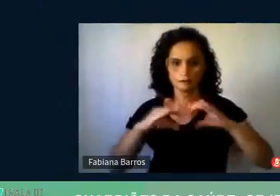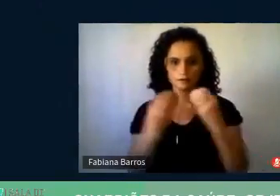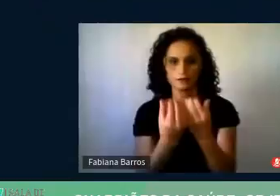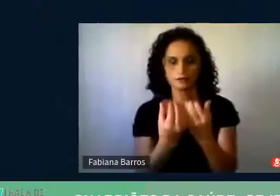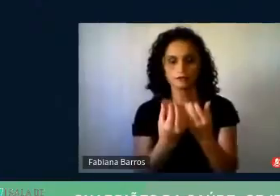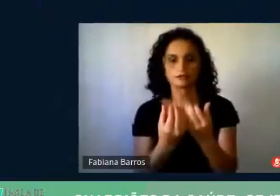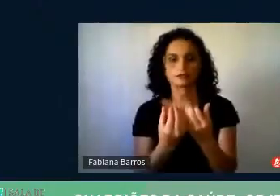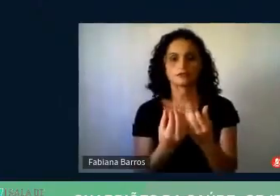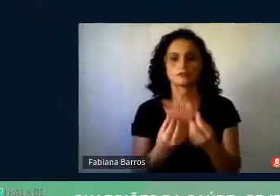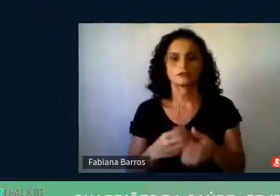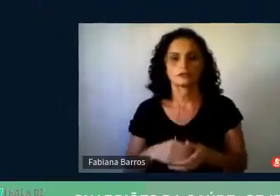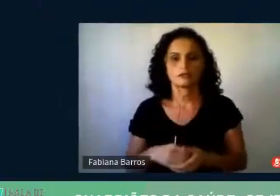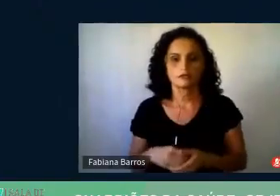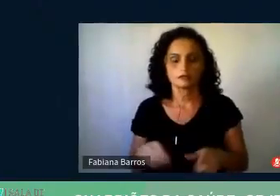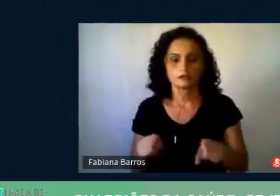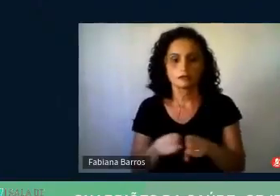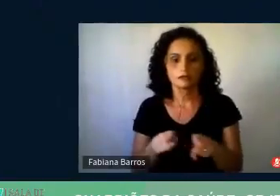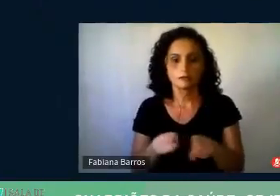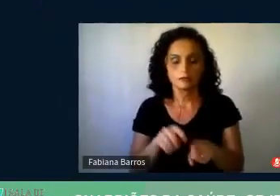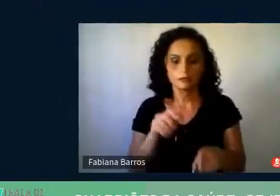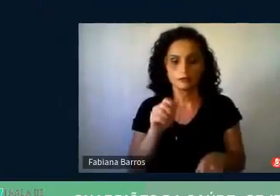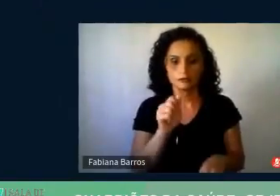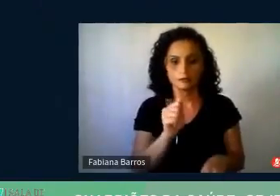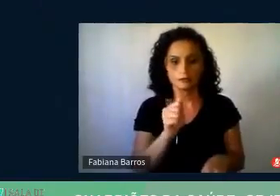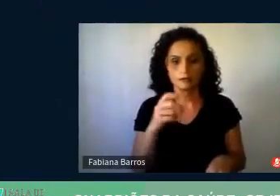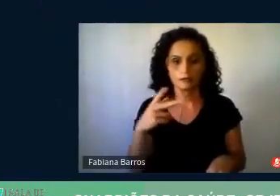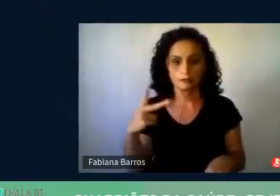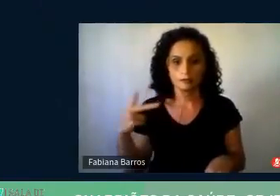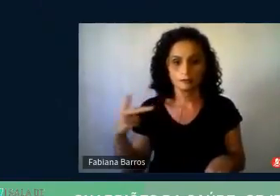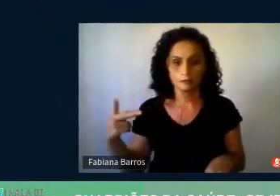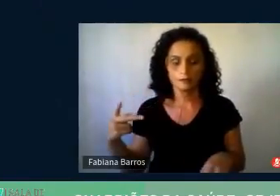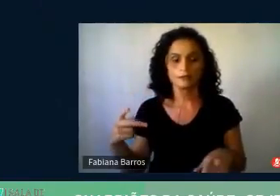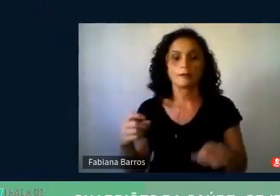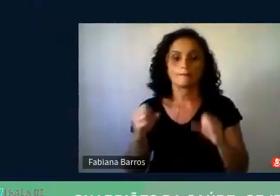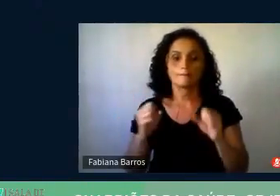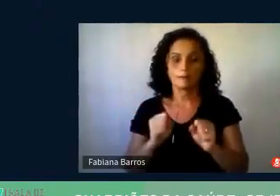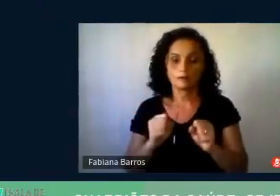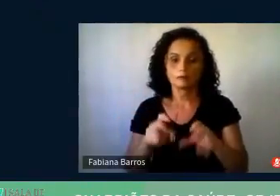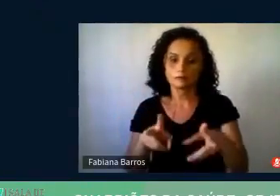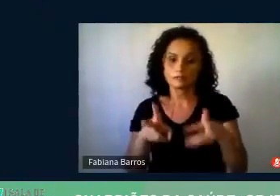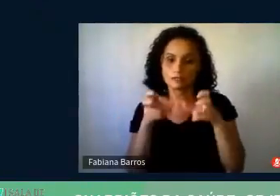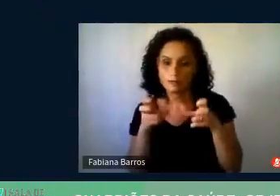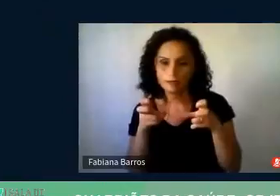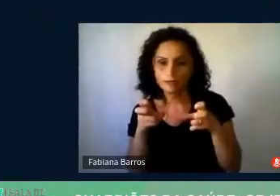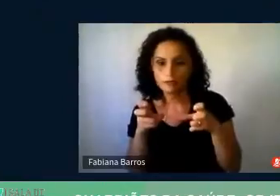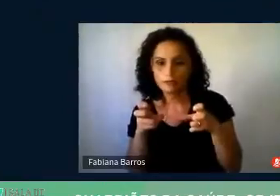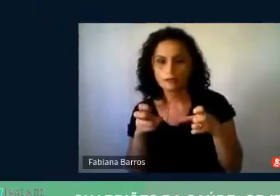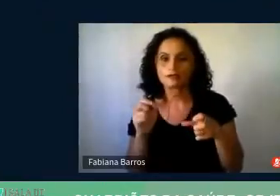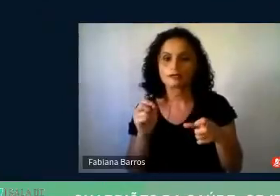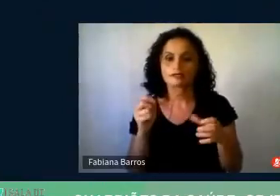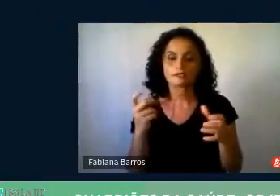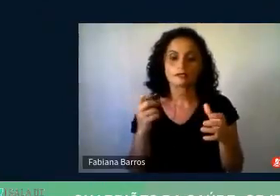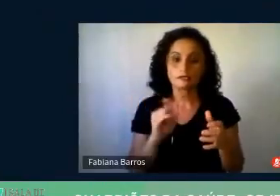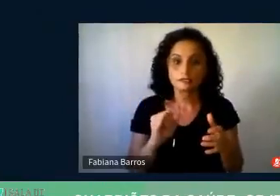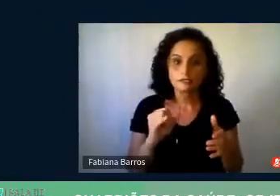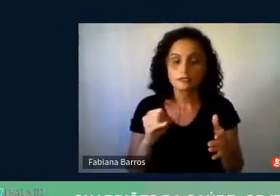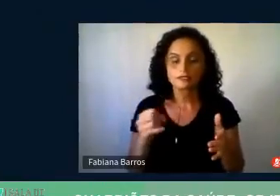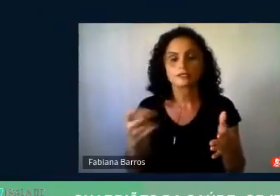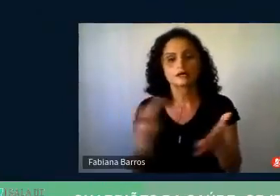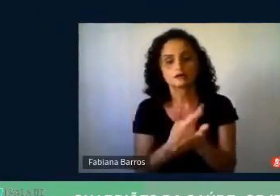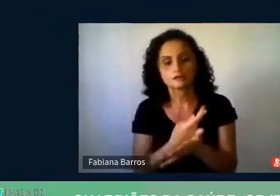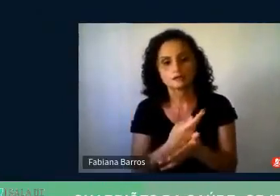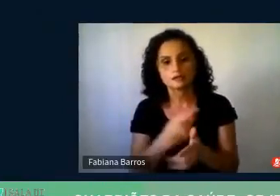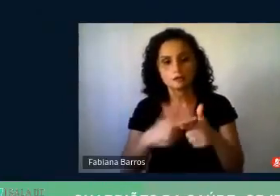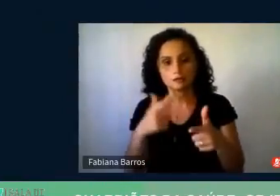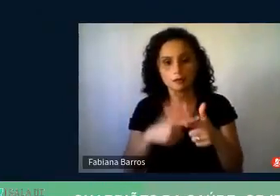Além disso, esse aplicativo nos permitiria conseguir detectar possíveis surtos dentro de ambientes. Estão lá dentro desse aplicativo todas as escolas do